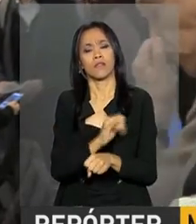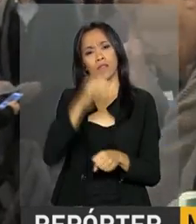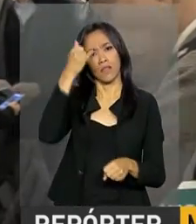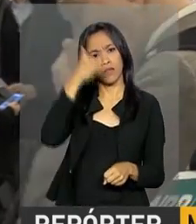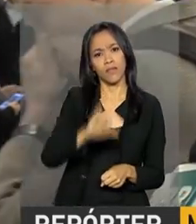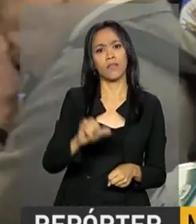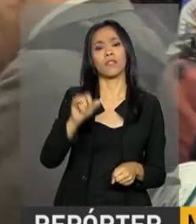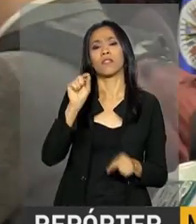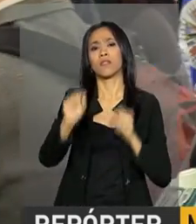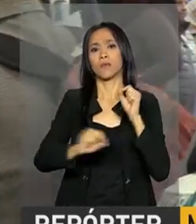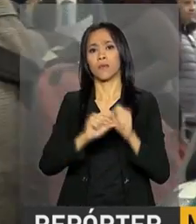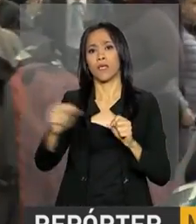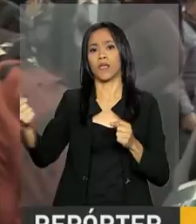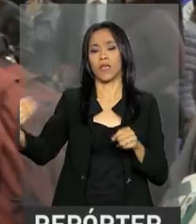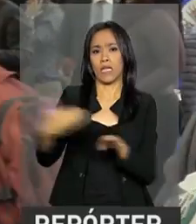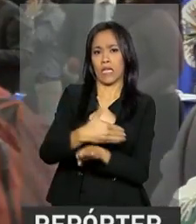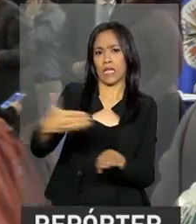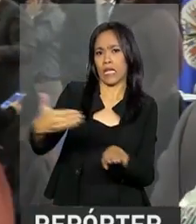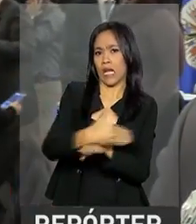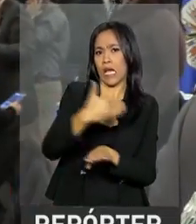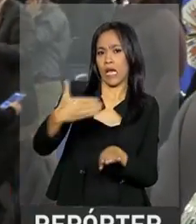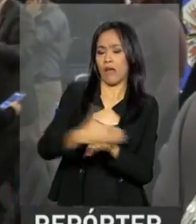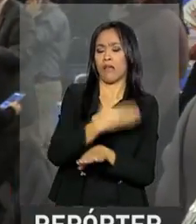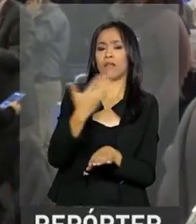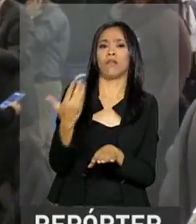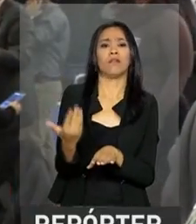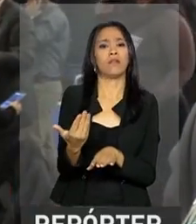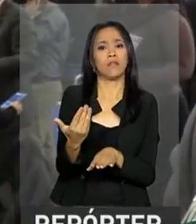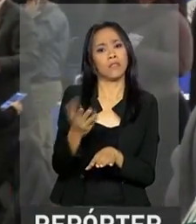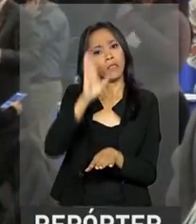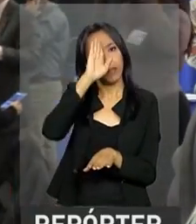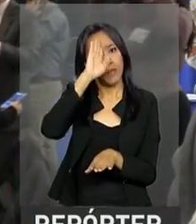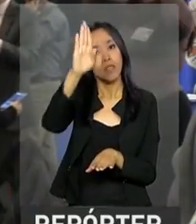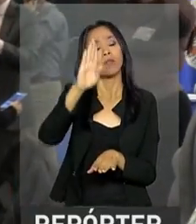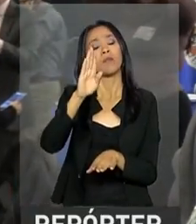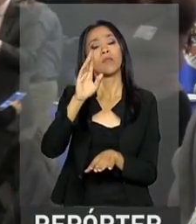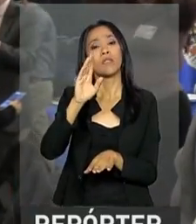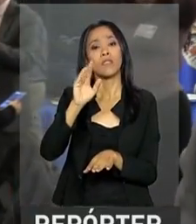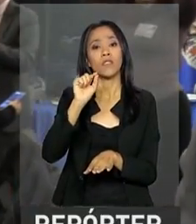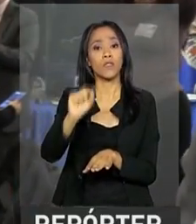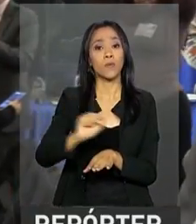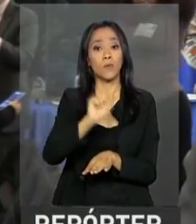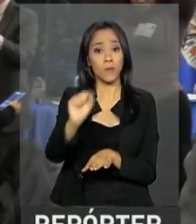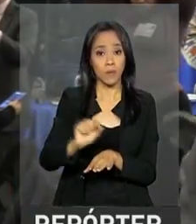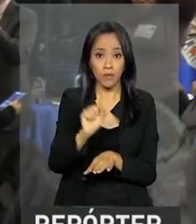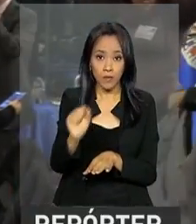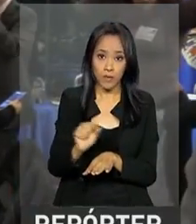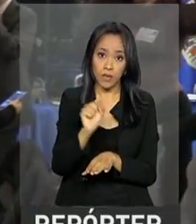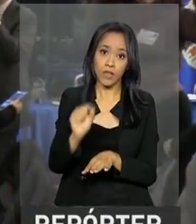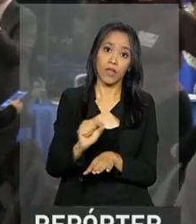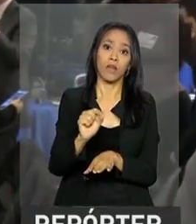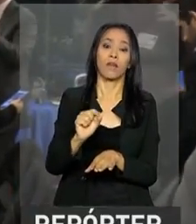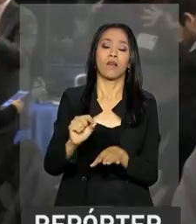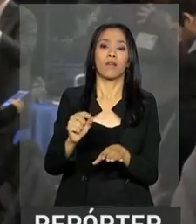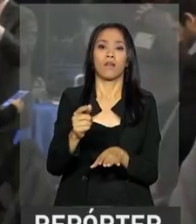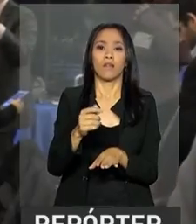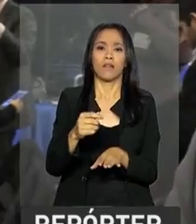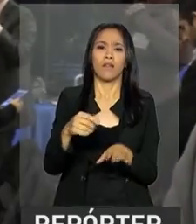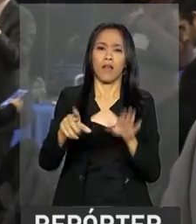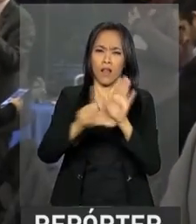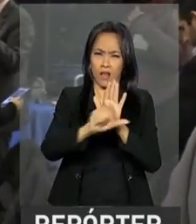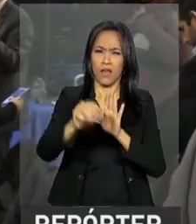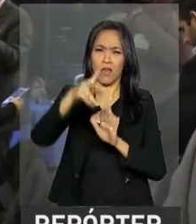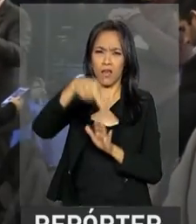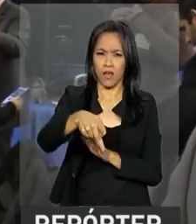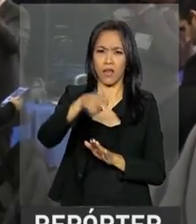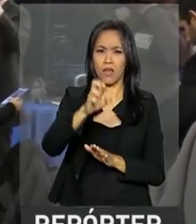o fluxo de entrada, principalmente na área, na questão legal, na questão da legislação penal